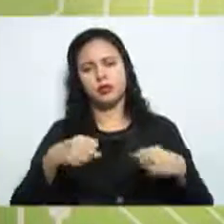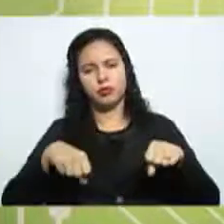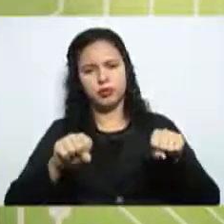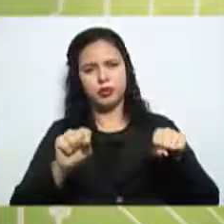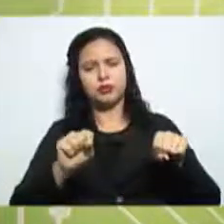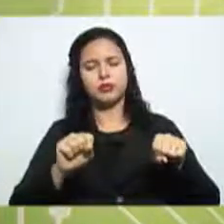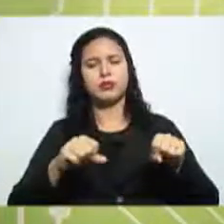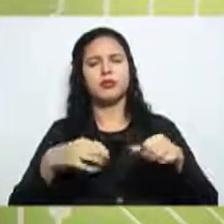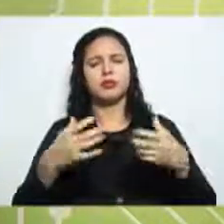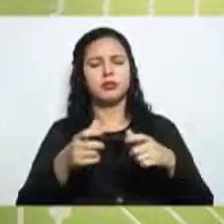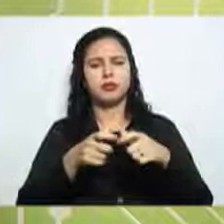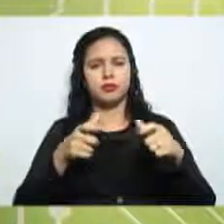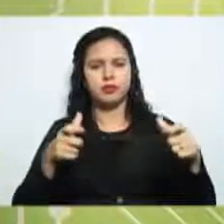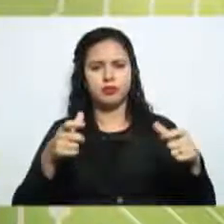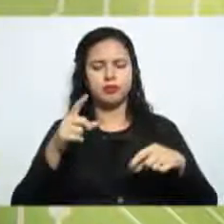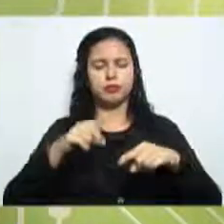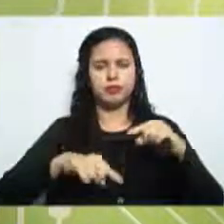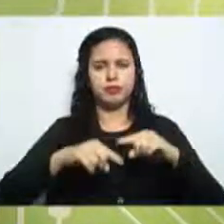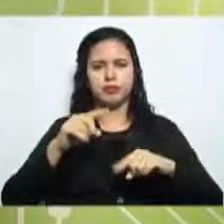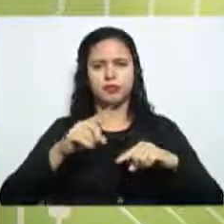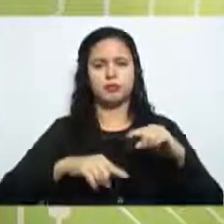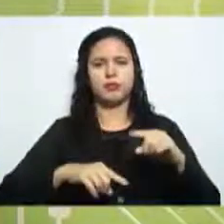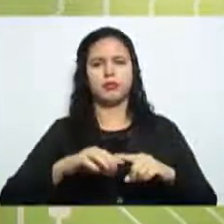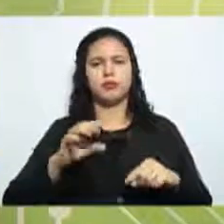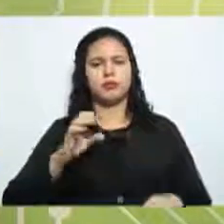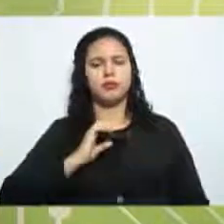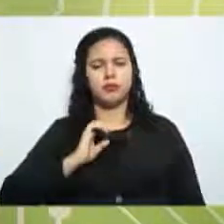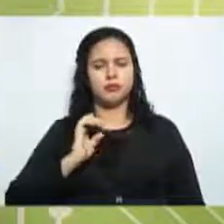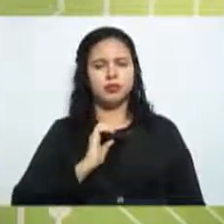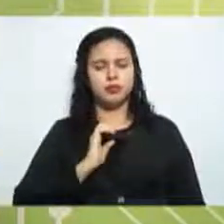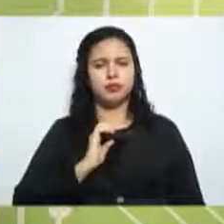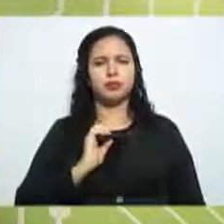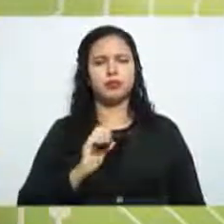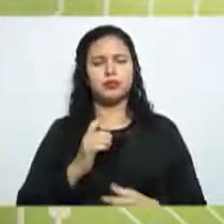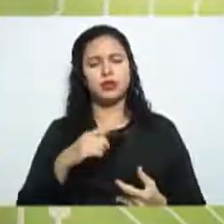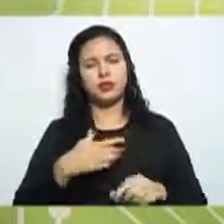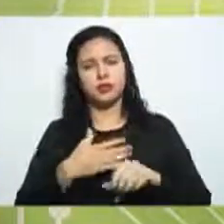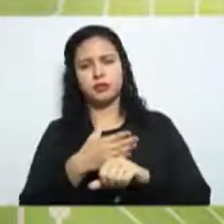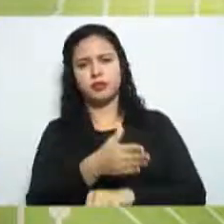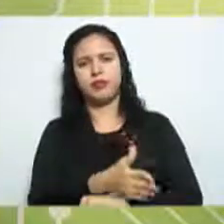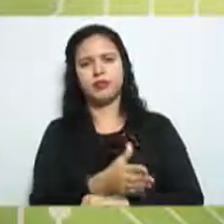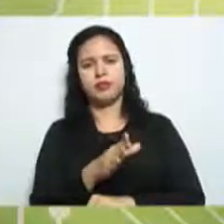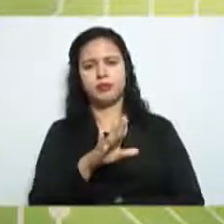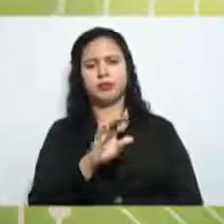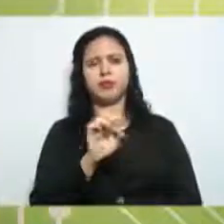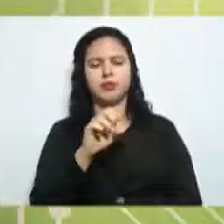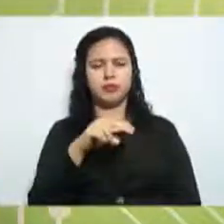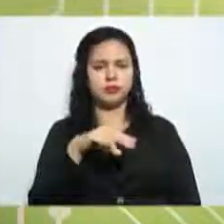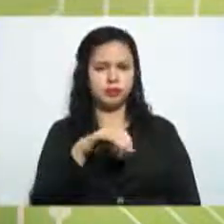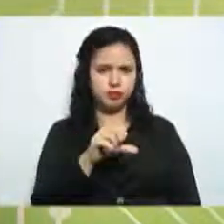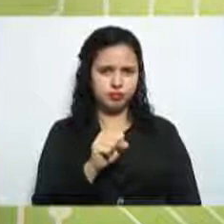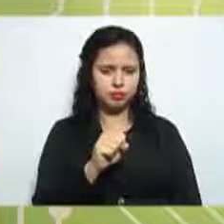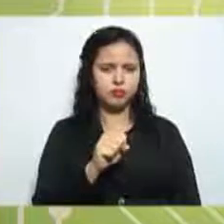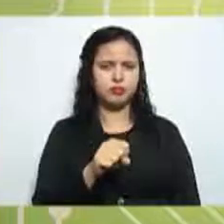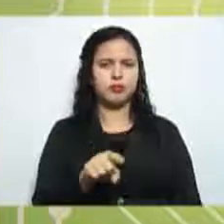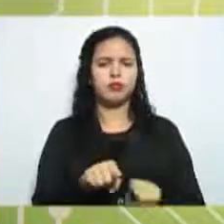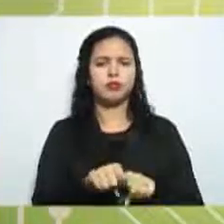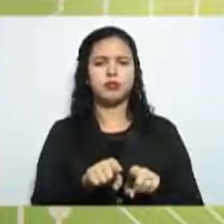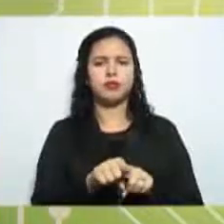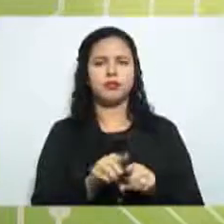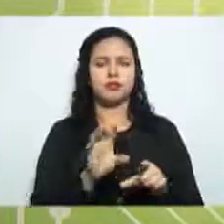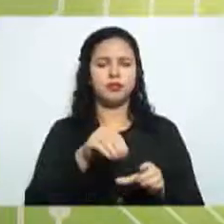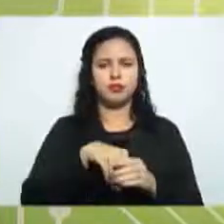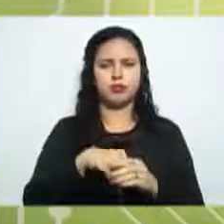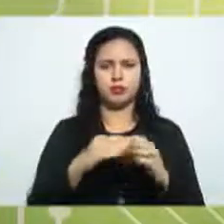Quando a gente aumenta a produção de riqueza, a gente aumenta o acesso a bens, aumenta o acesso a serviços. Então a gente aumenta bens de consumo dentro da